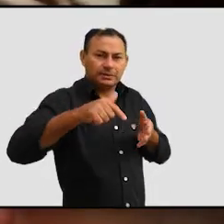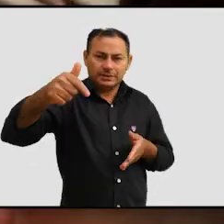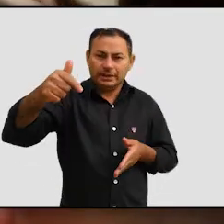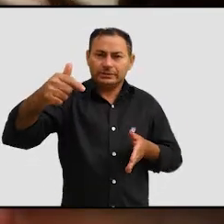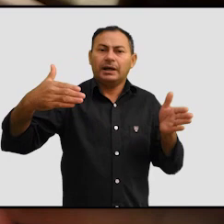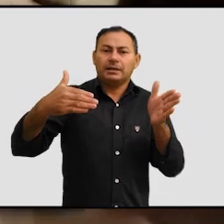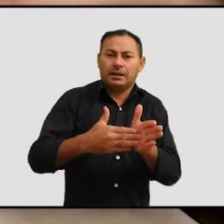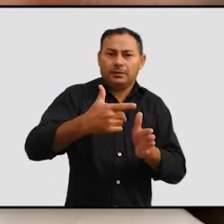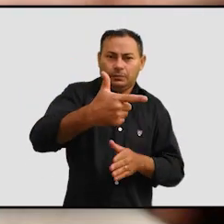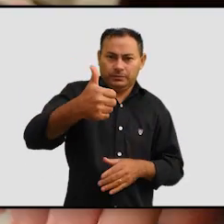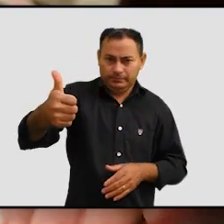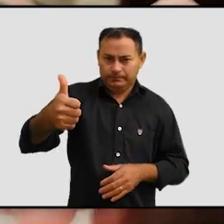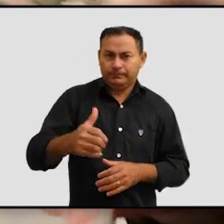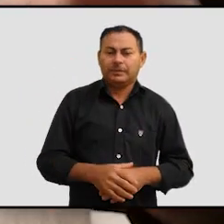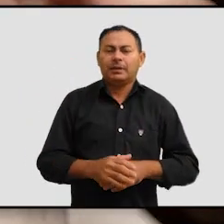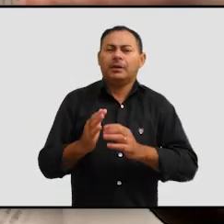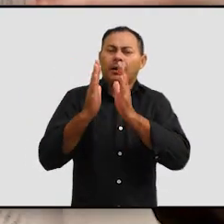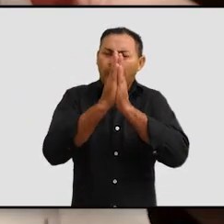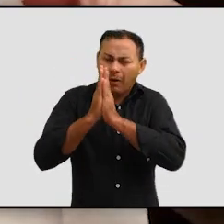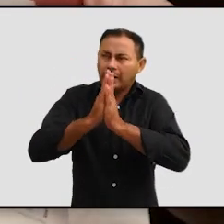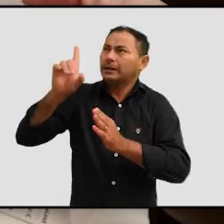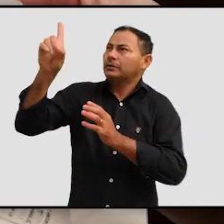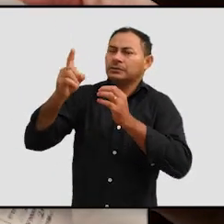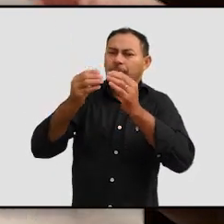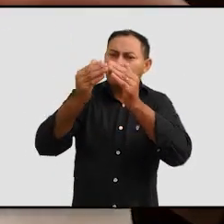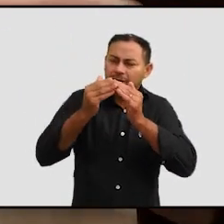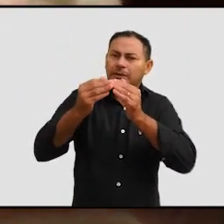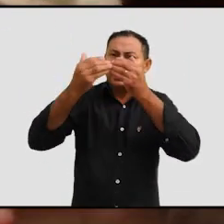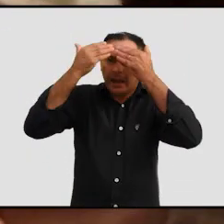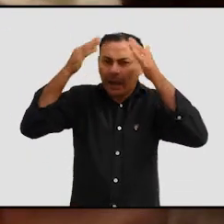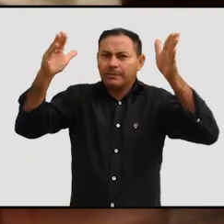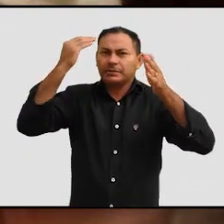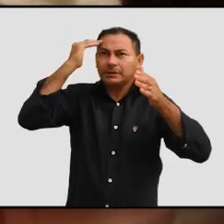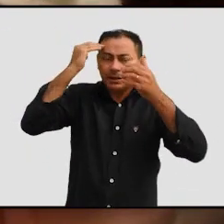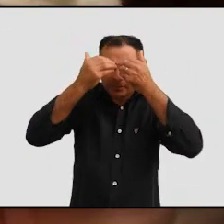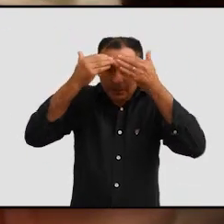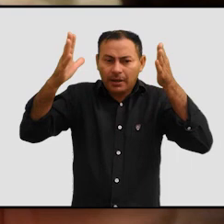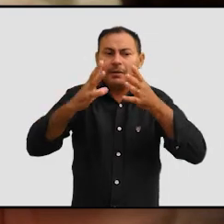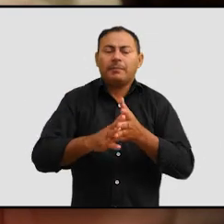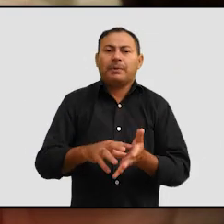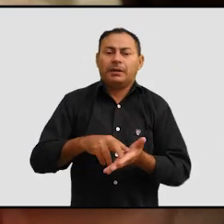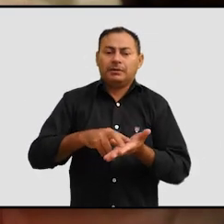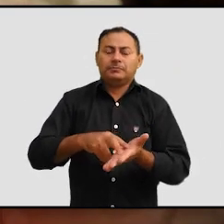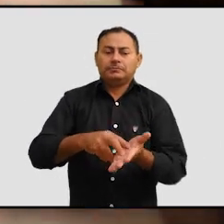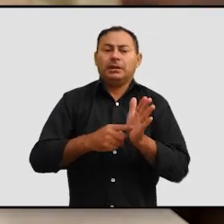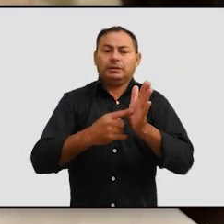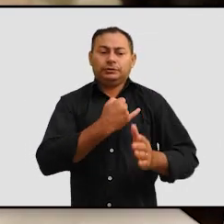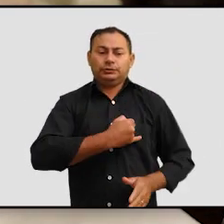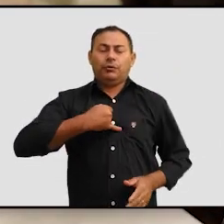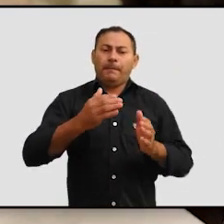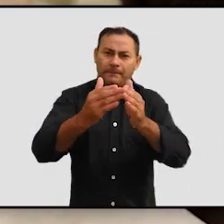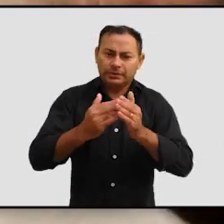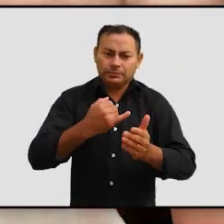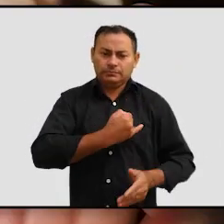7 ao 21. Ore a Deus pedindo que Ele abra o seu entendimento para a exortação de